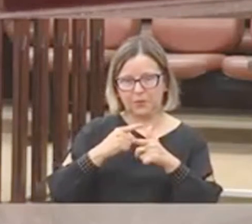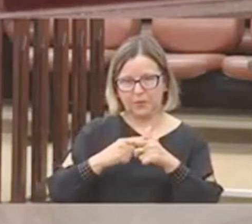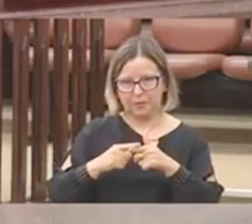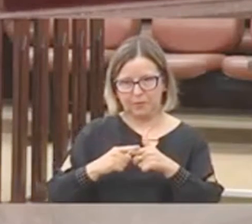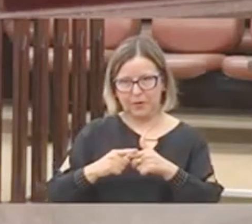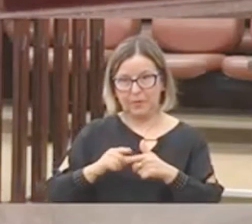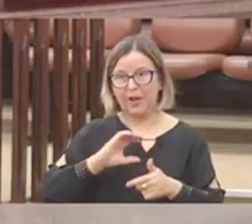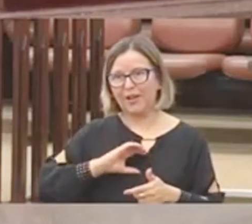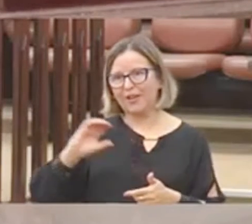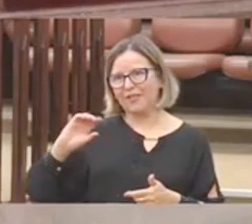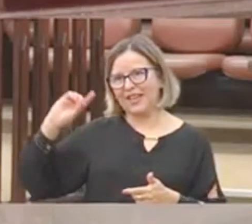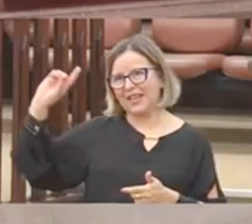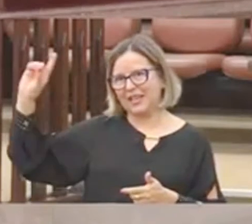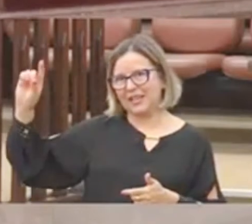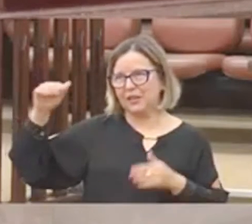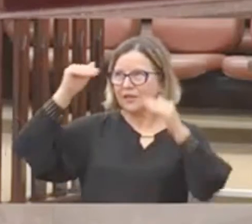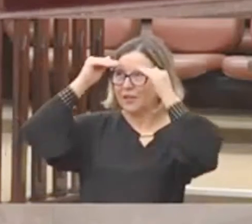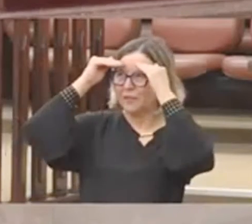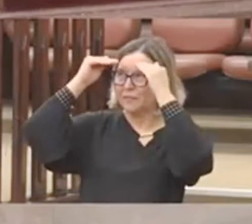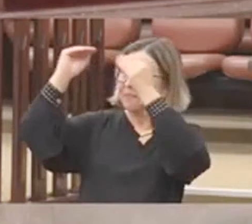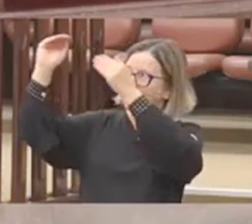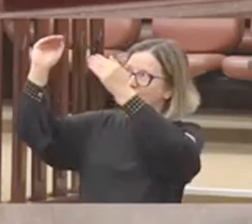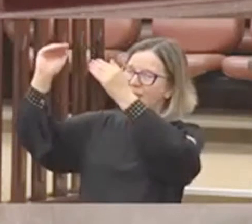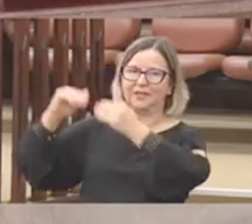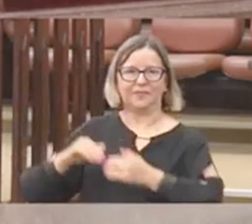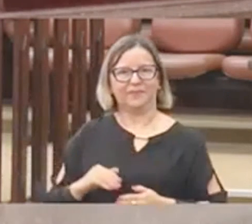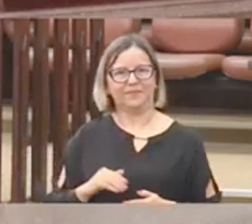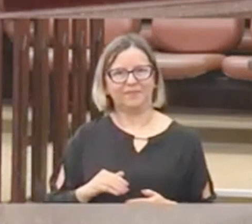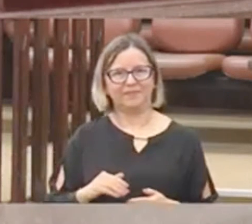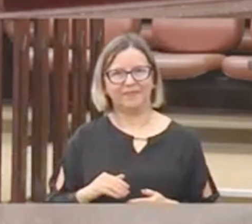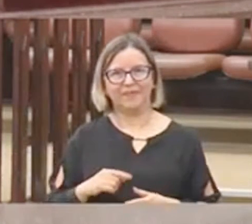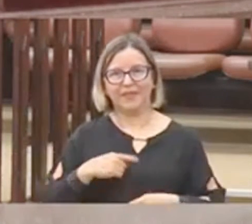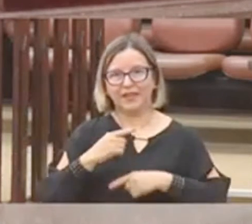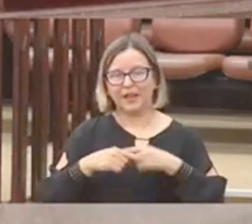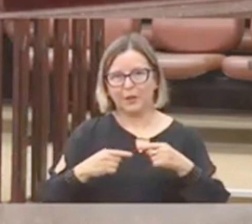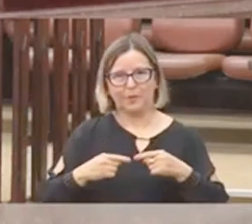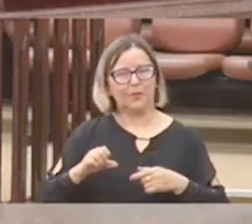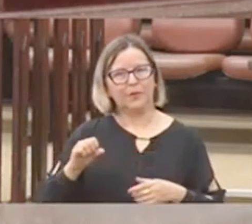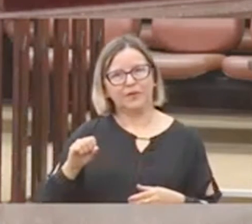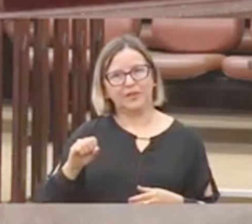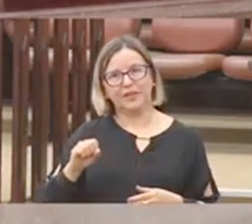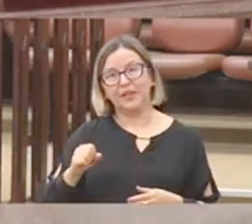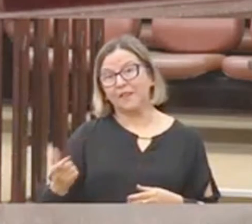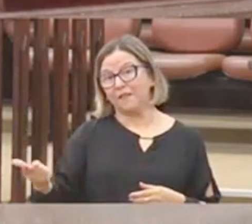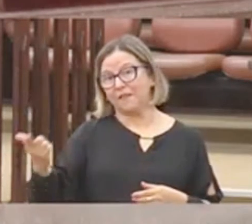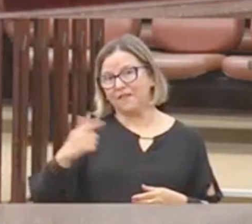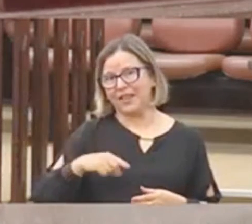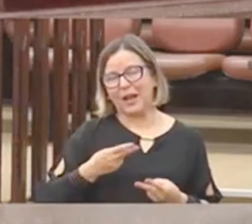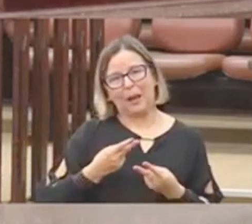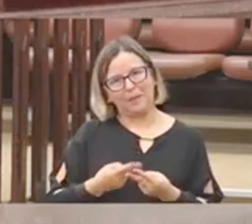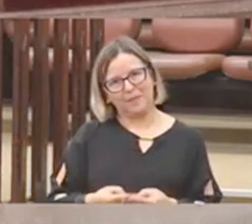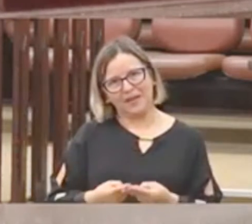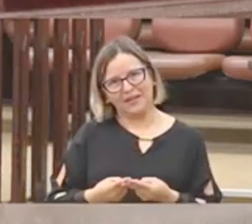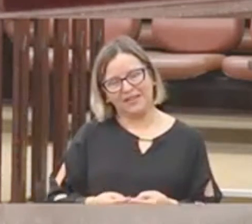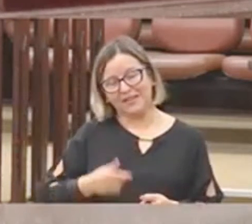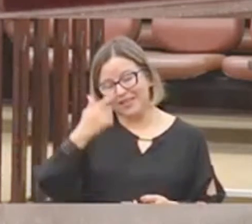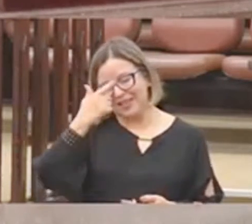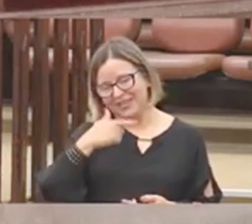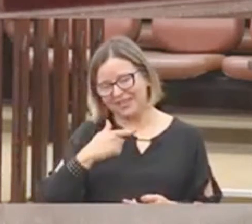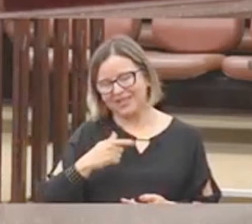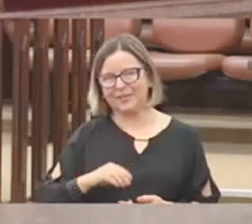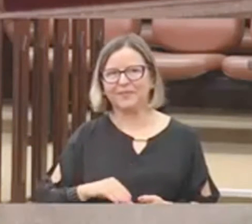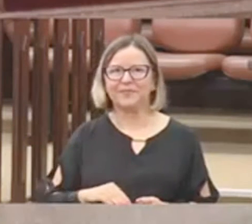O resultado será paciência e caráter. Sabendo disso, podemos